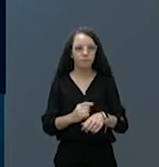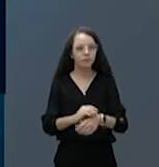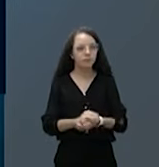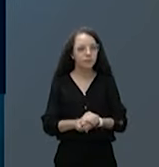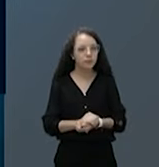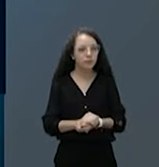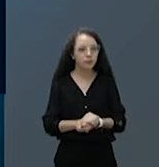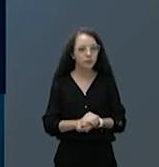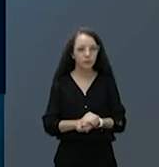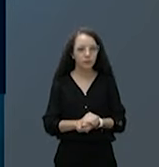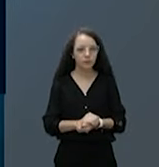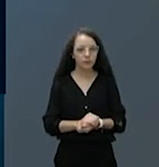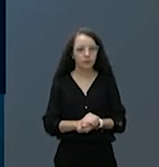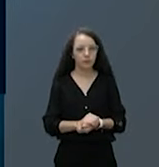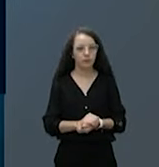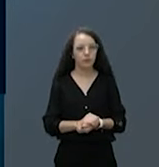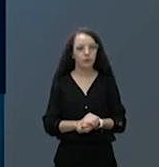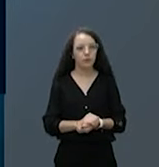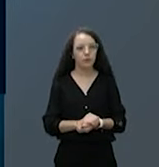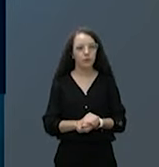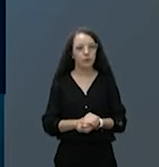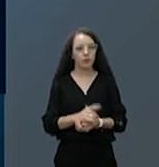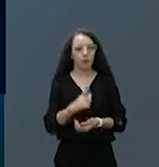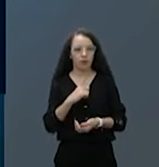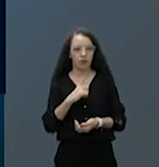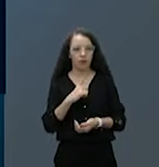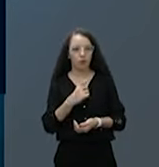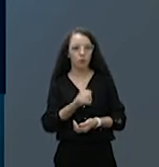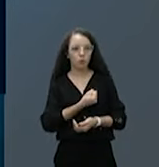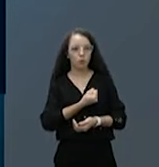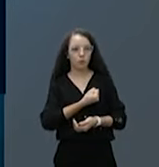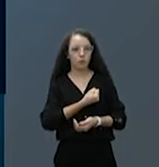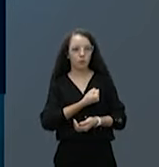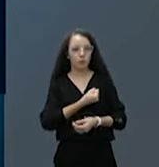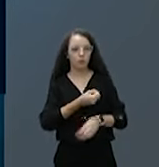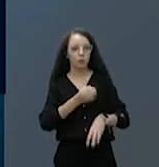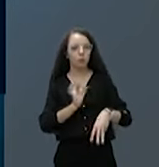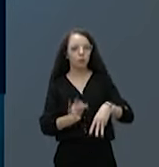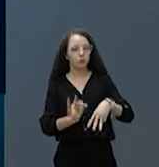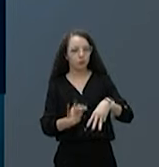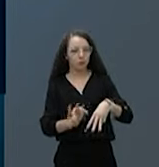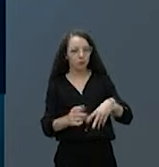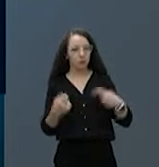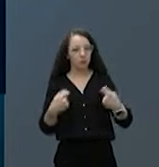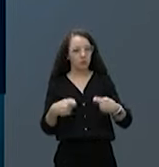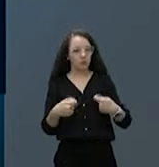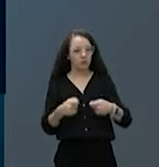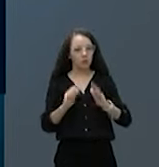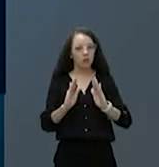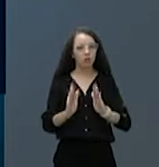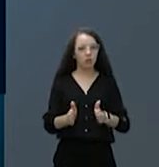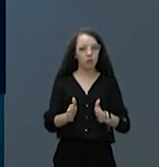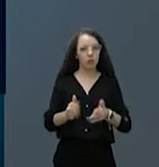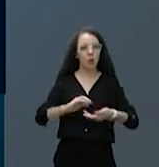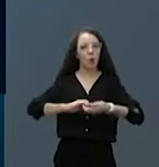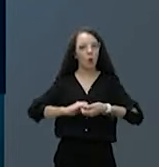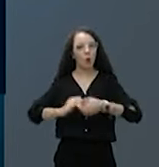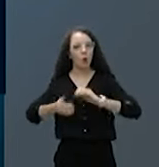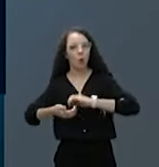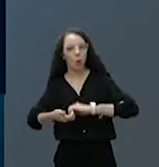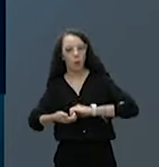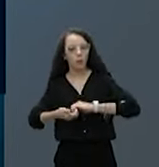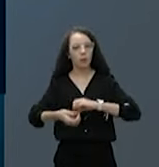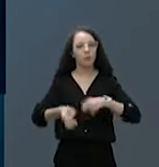Nós temos aqui já o quórum, cumprimento os colegas, ministros, ministra Nancy,